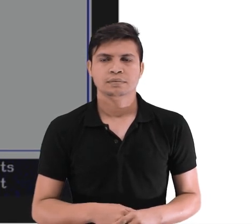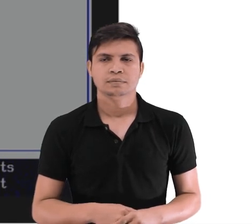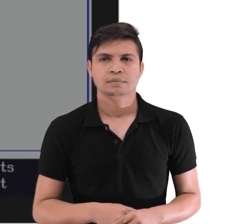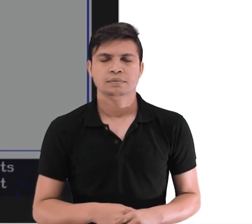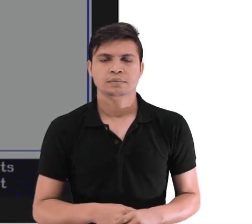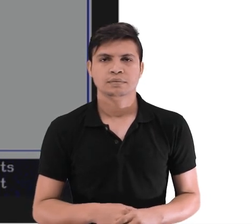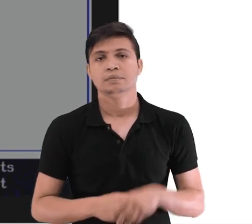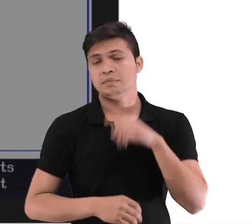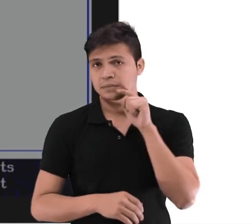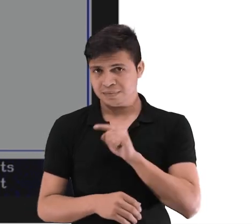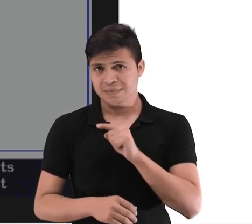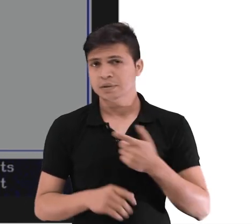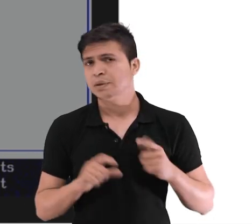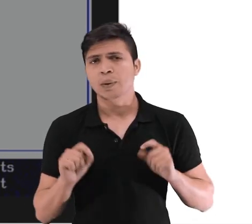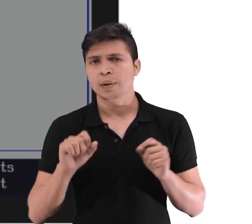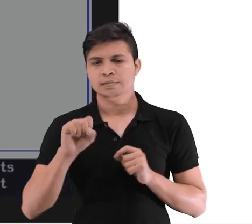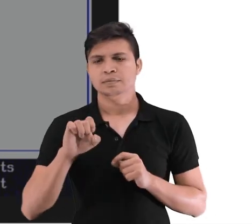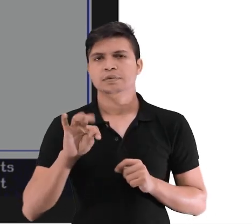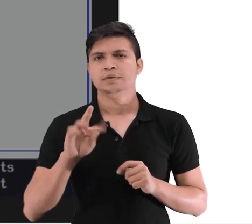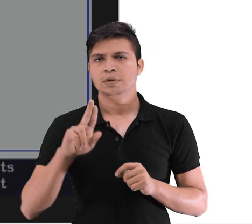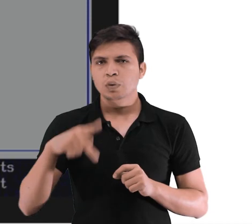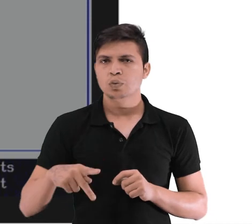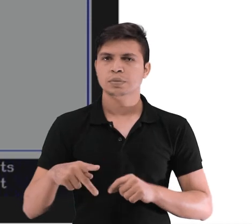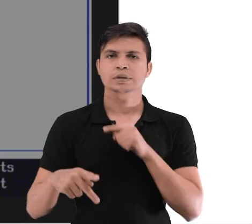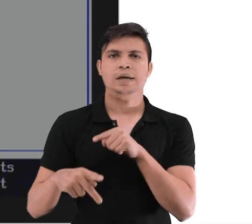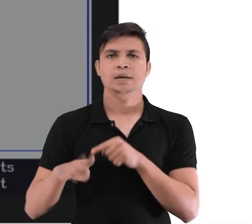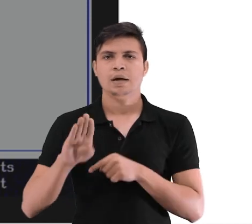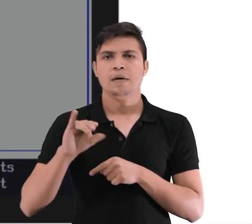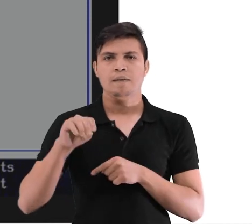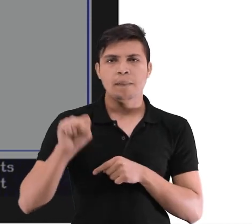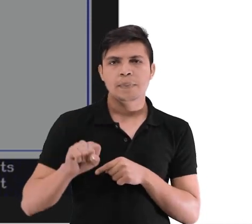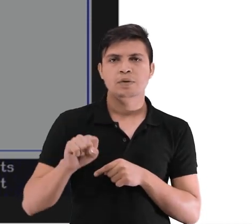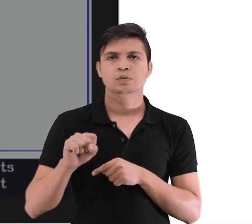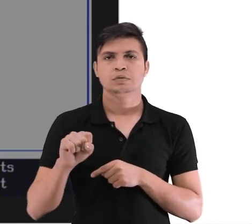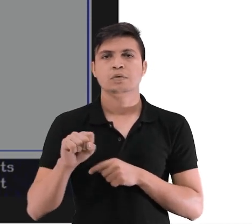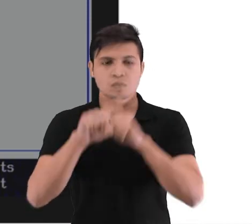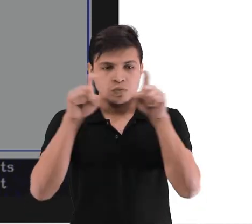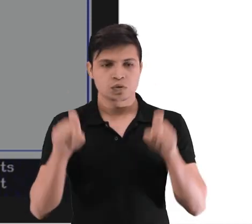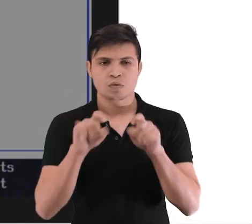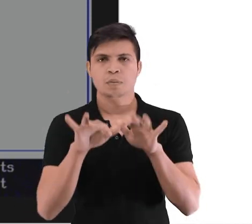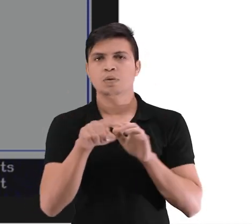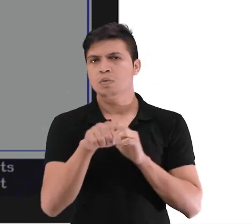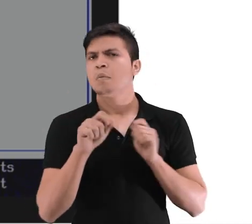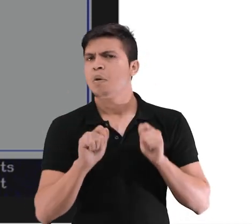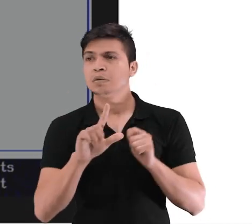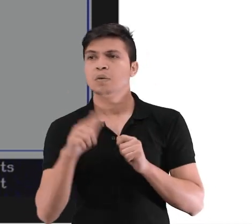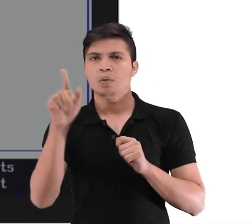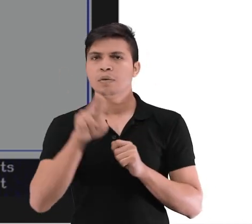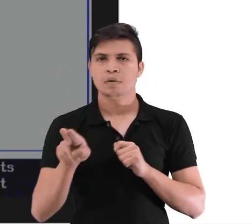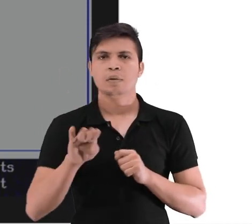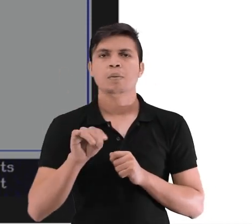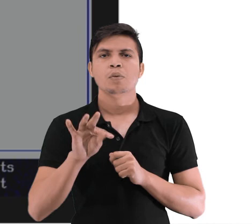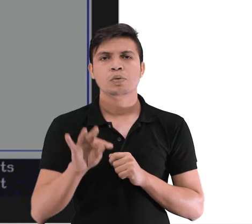no caso desse setup, essa BIOS está com o nome Startup, mas no seu computador poderia estar boot. O boot que